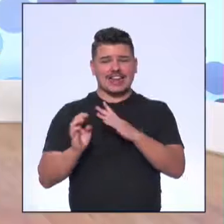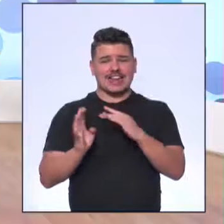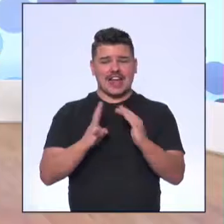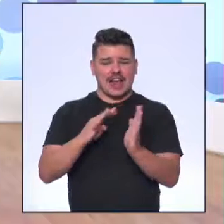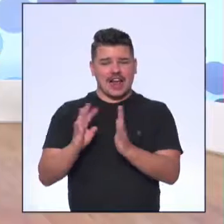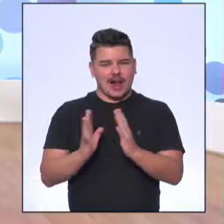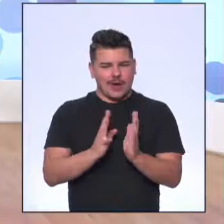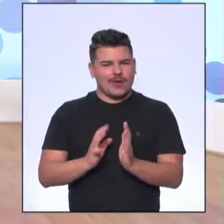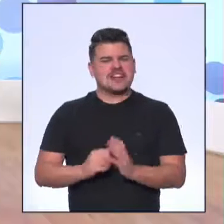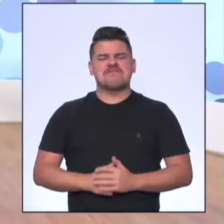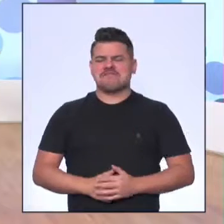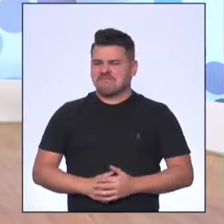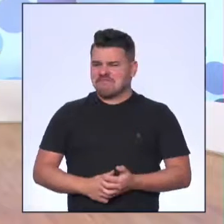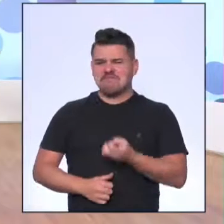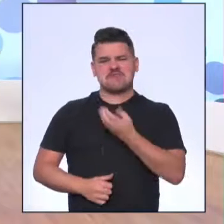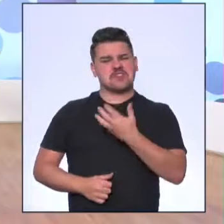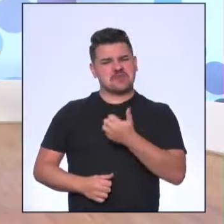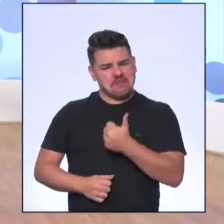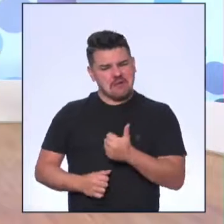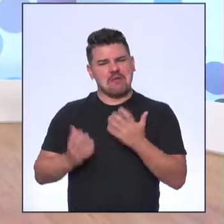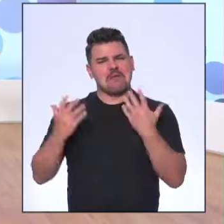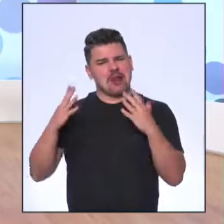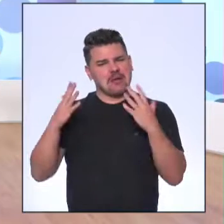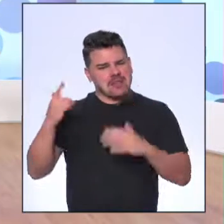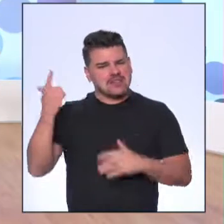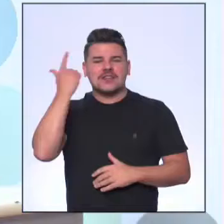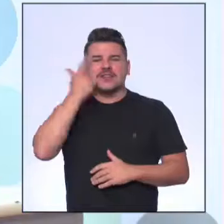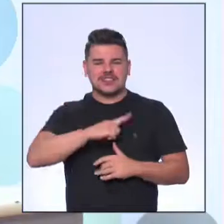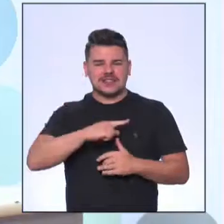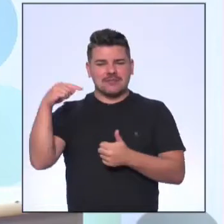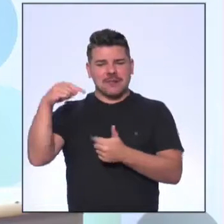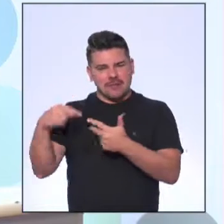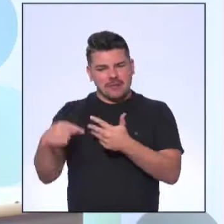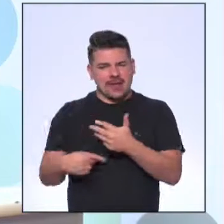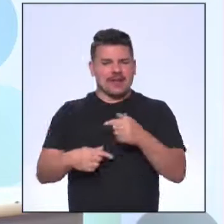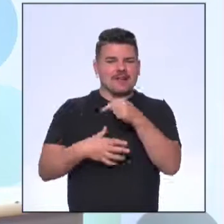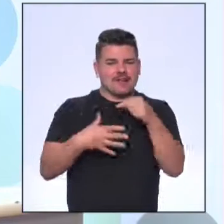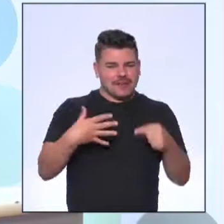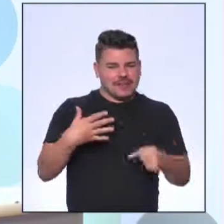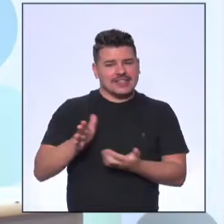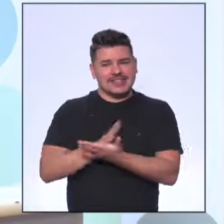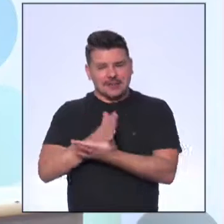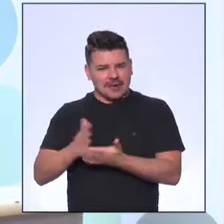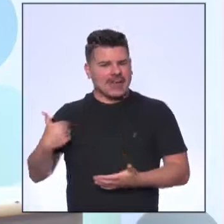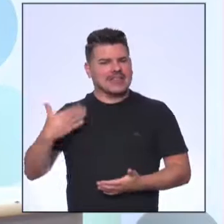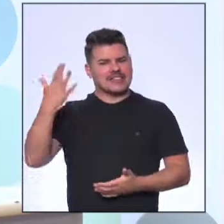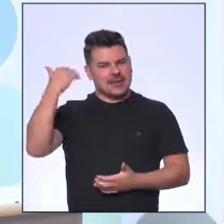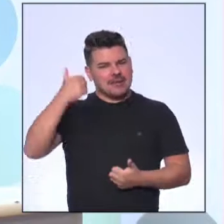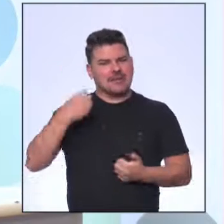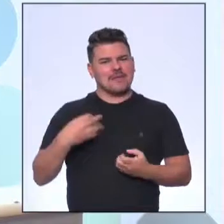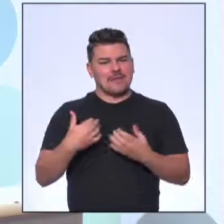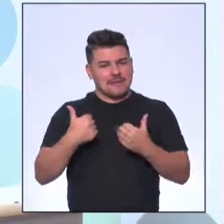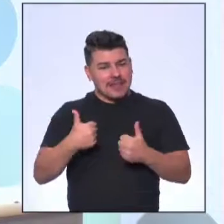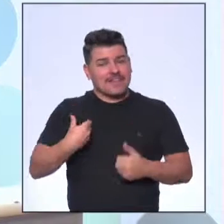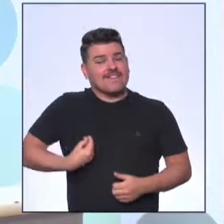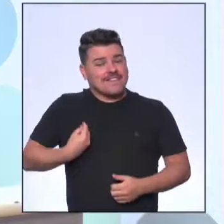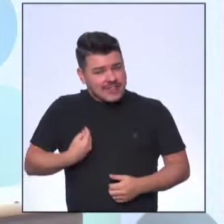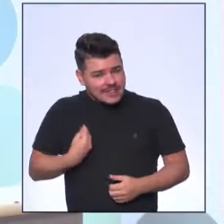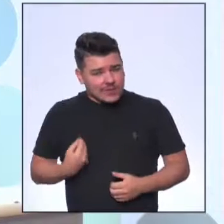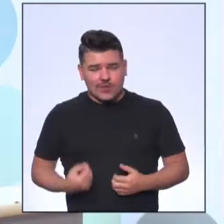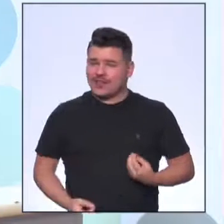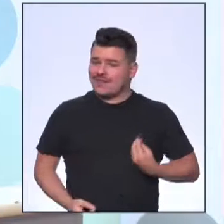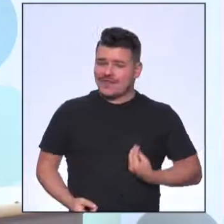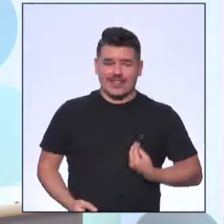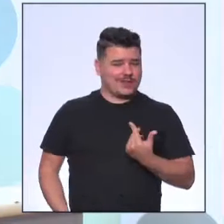que legal. Vocês estão conseguindo diferenciar bem os fatores bióticos dos fatores abióticos, né? Dos fatores vivos e dos fatores não